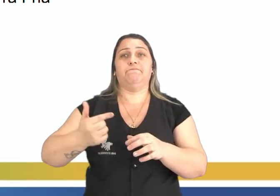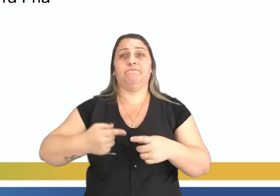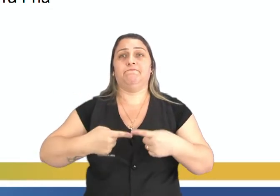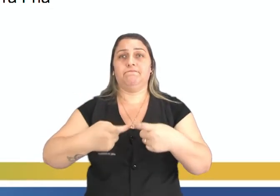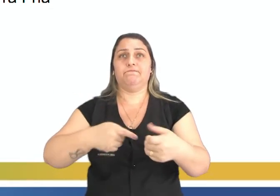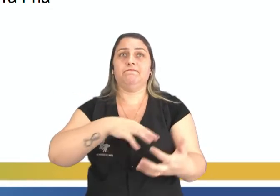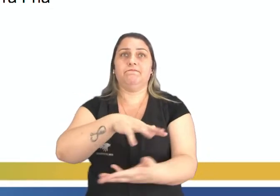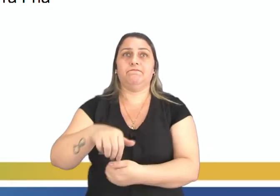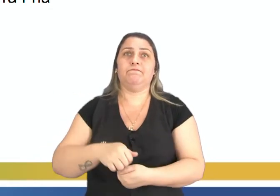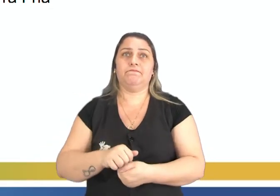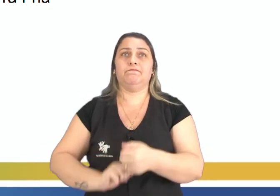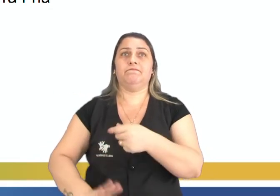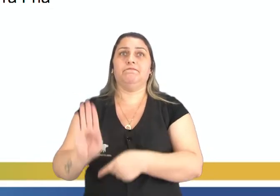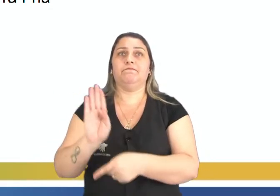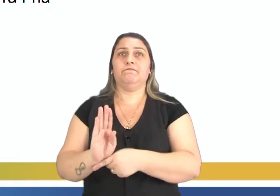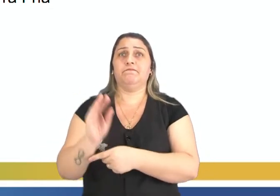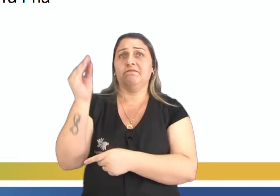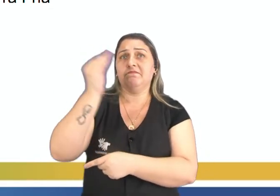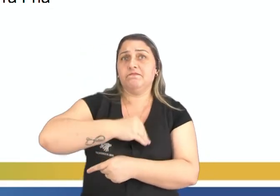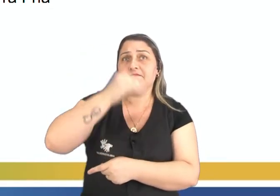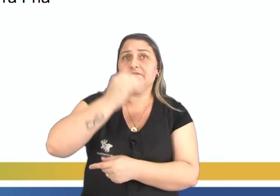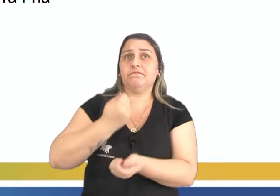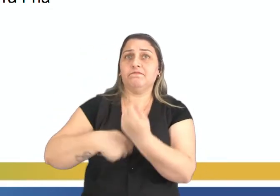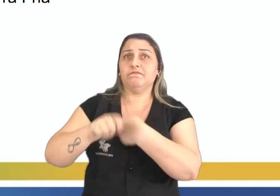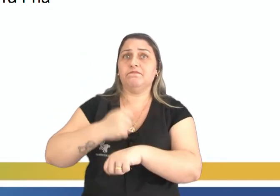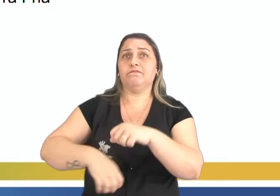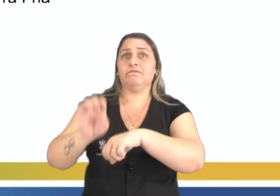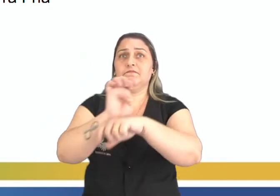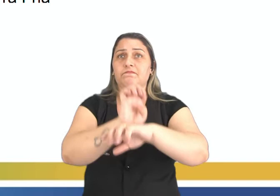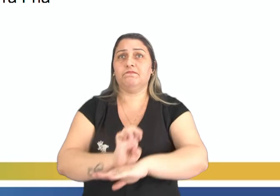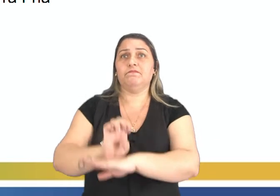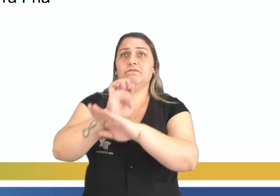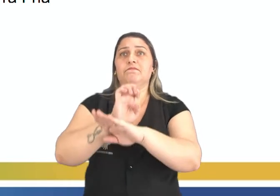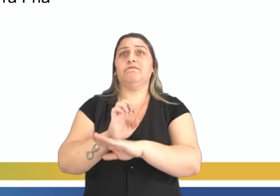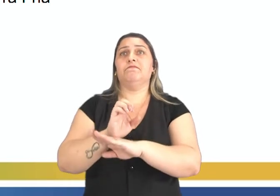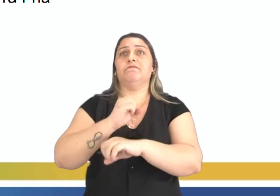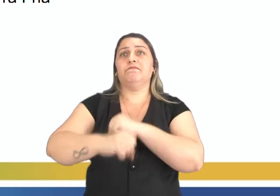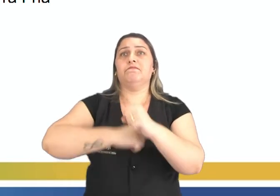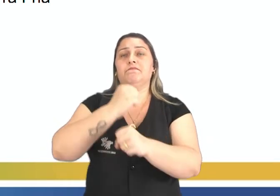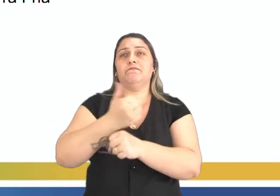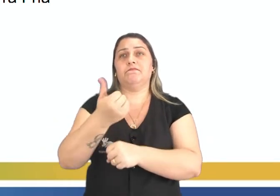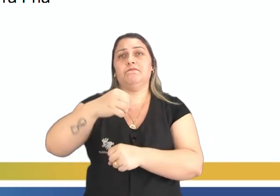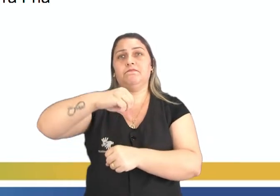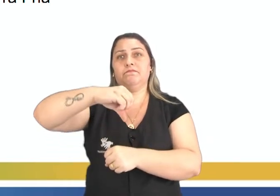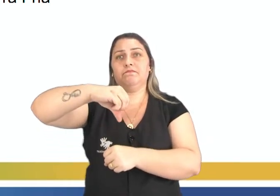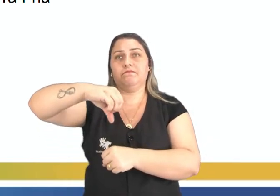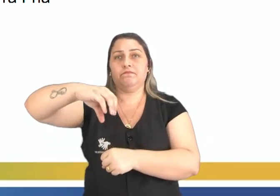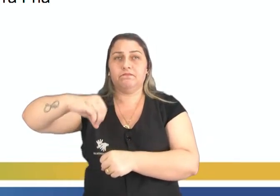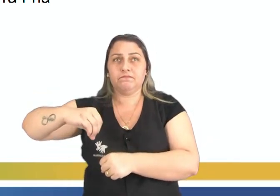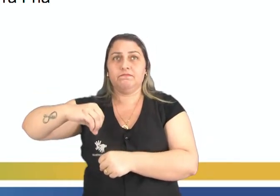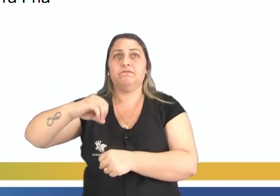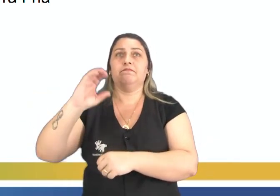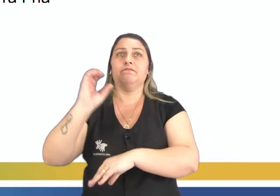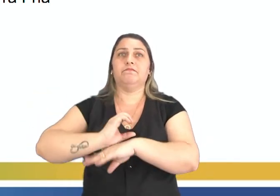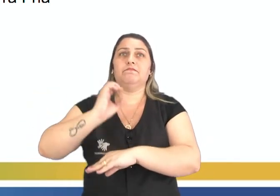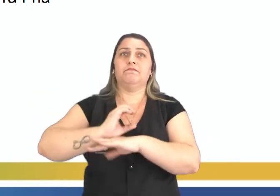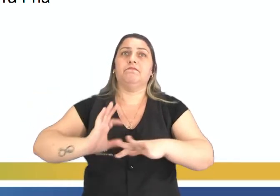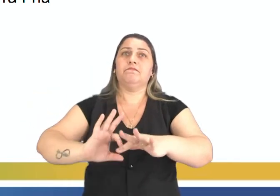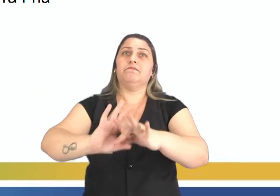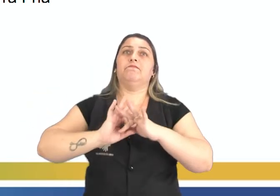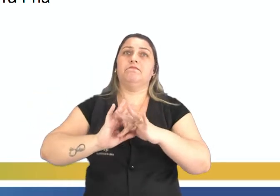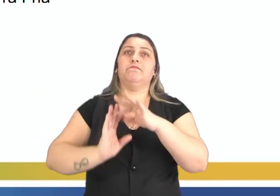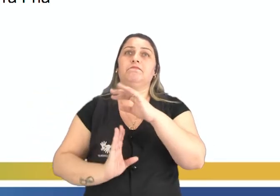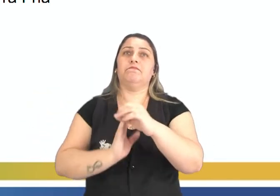Guerra Mundial, B, do enfraquecimento da economia europeia durante a década de 1990, C, da união